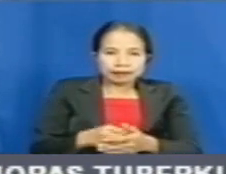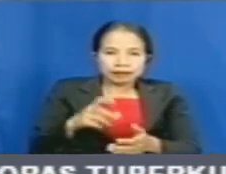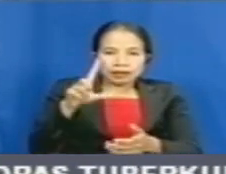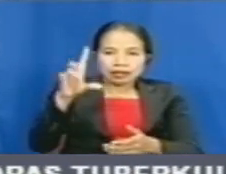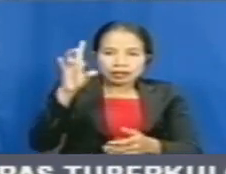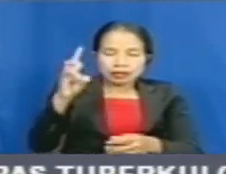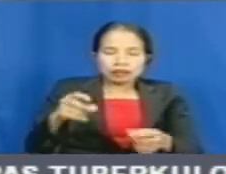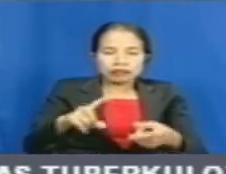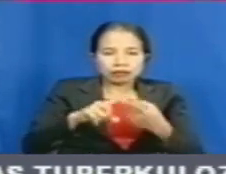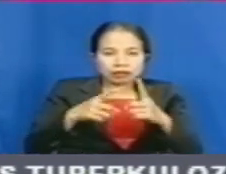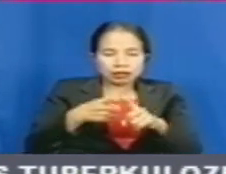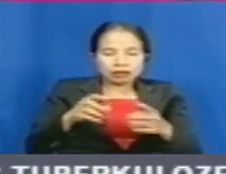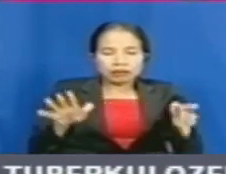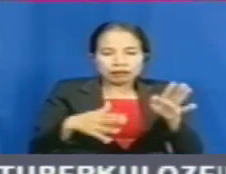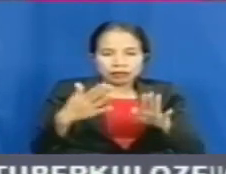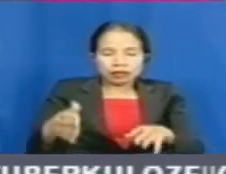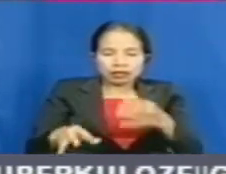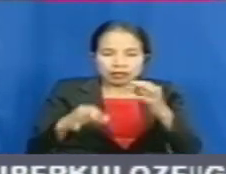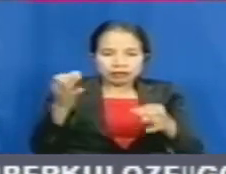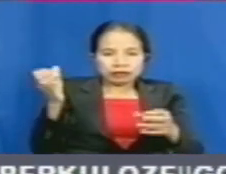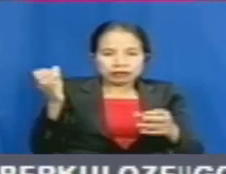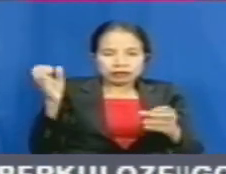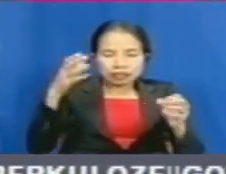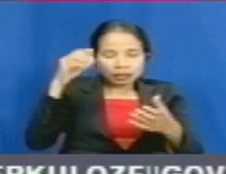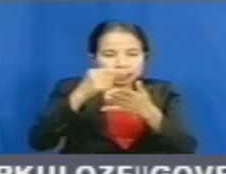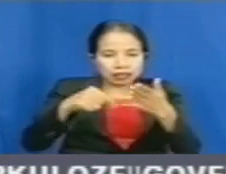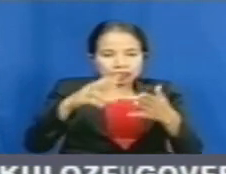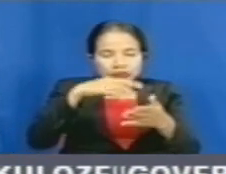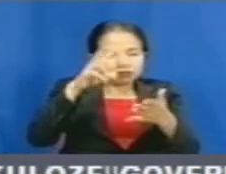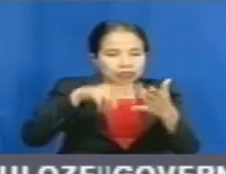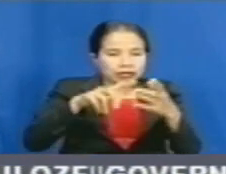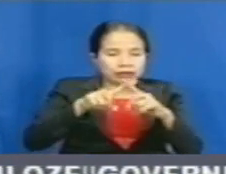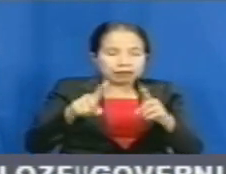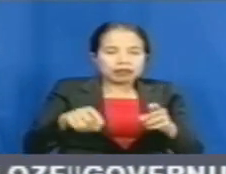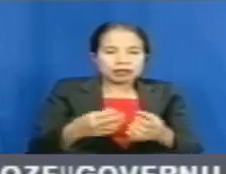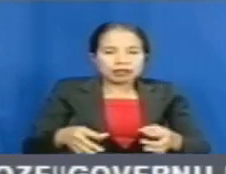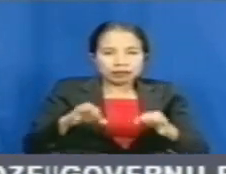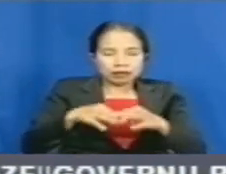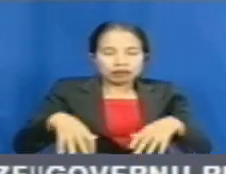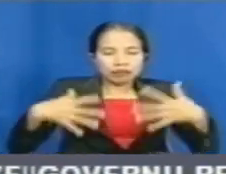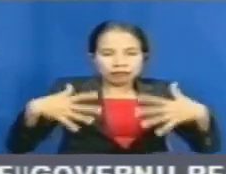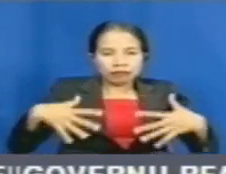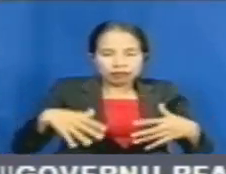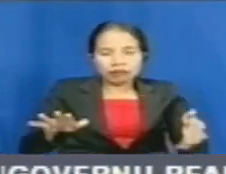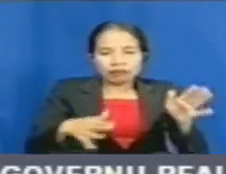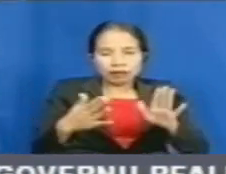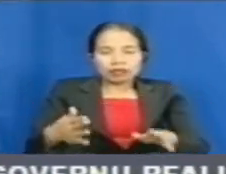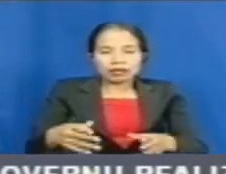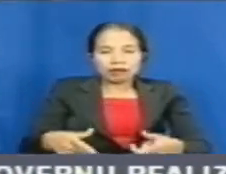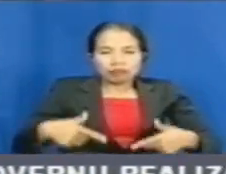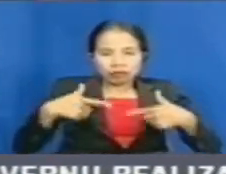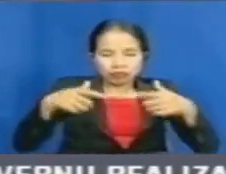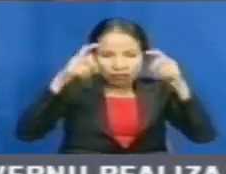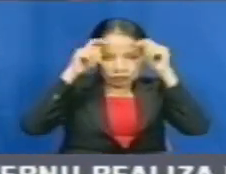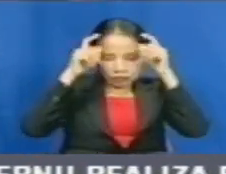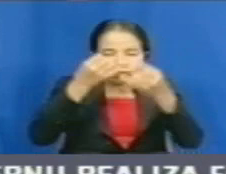Fondra, Bamalu, Sirenebe Mateona, mas que se relate, né, haquere que não lê, mas bem Sirene princípio, luta mac, mate que amor este mordeste o